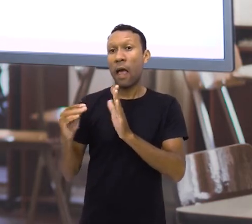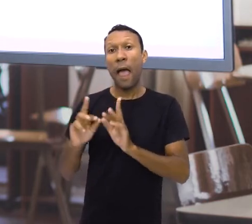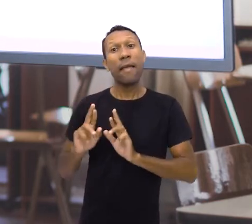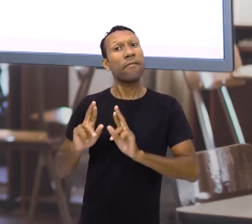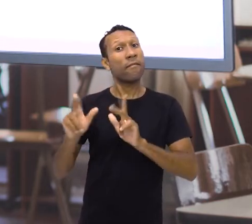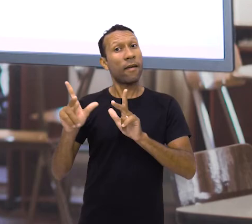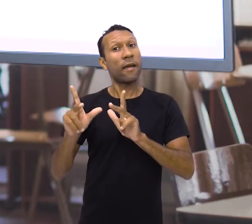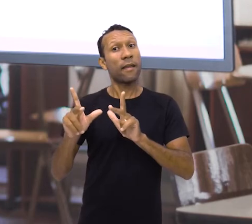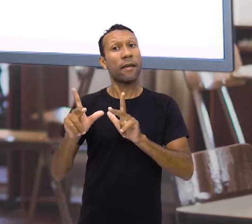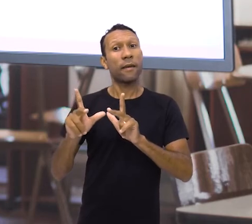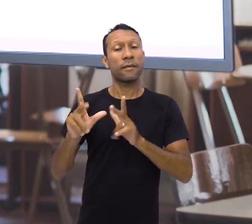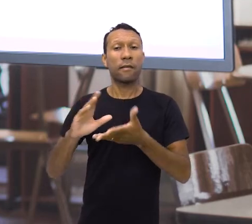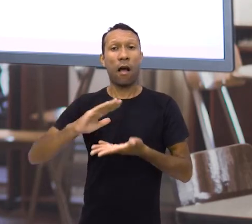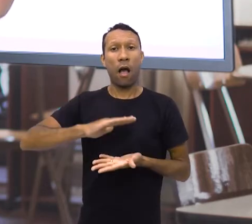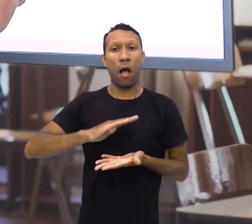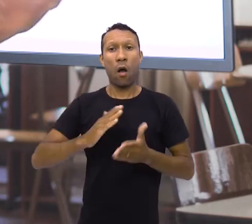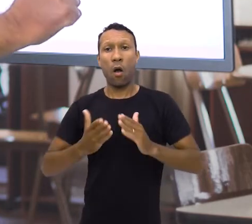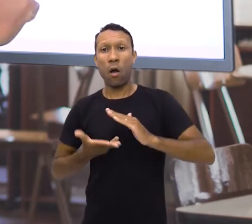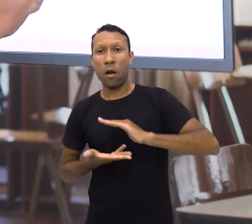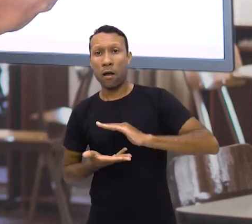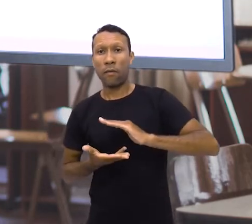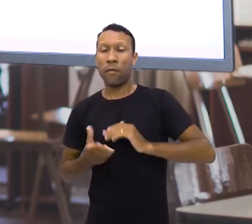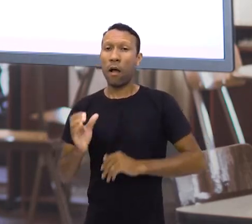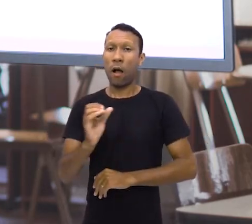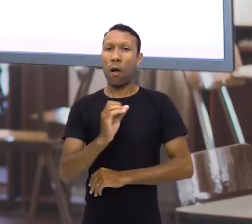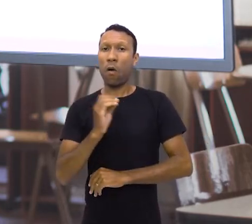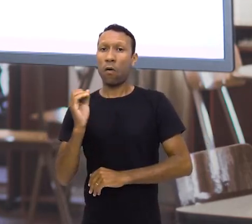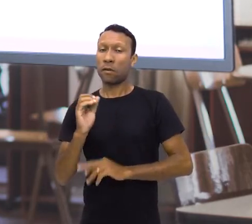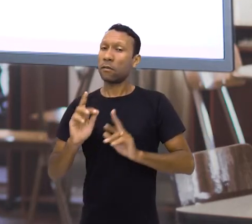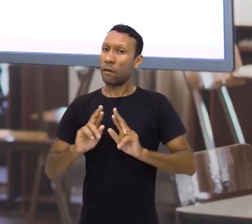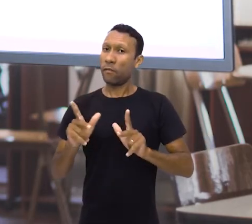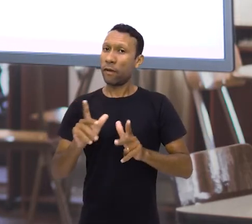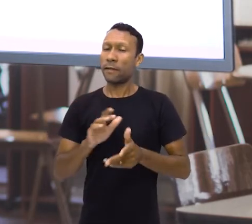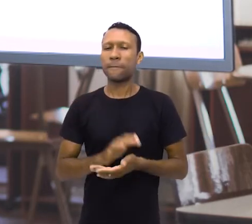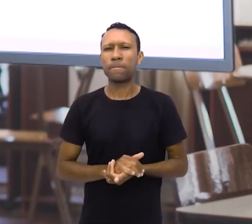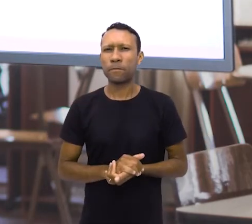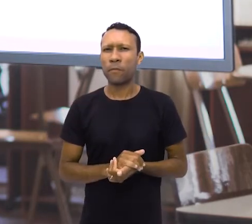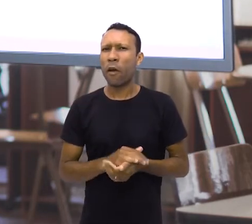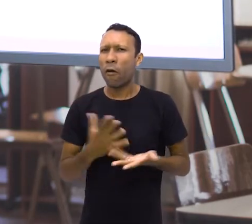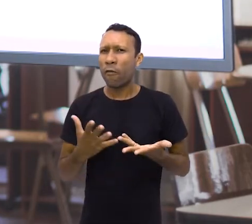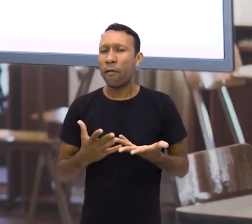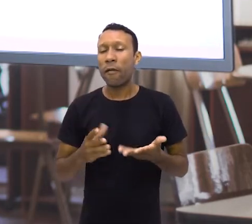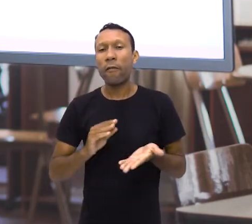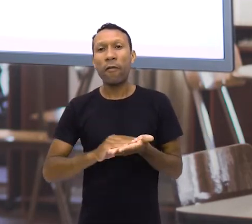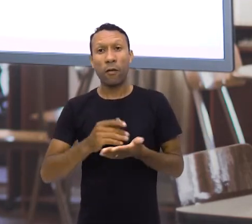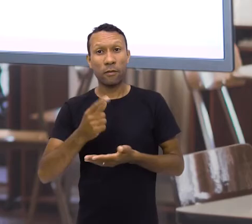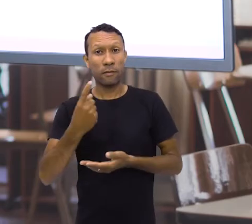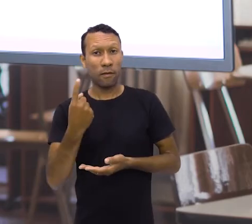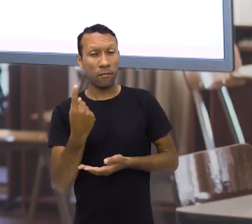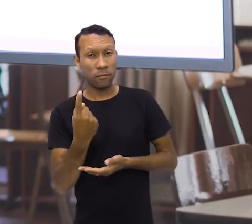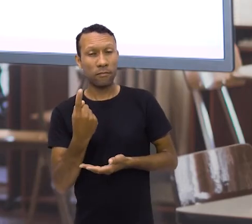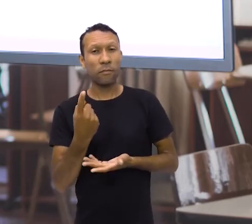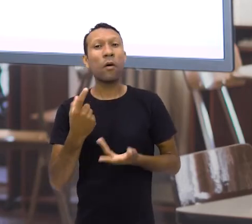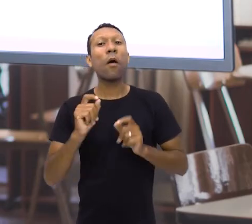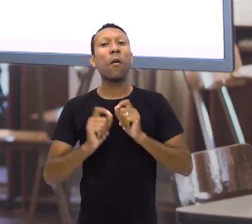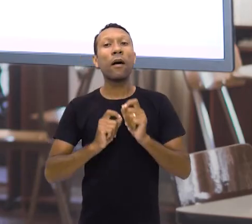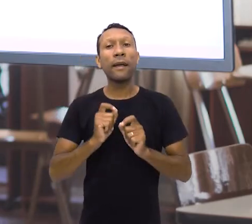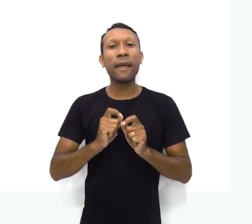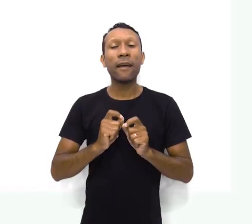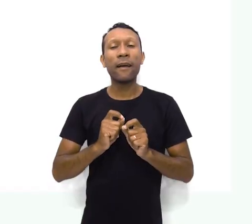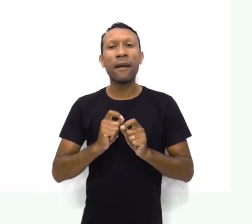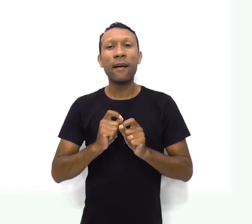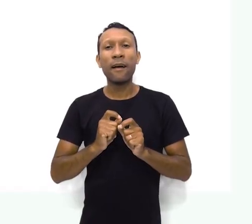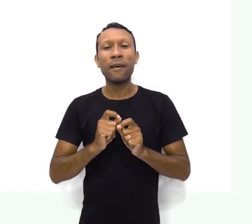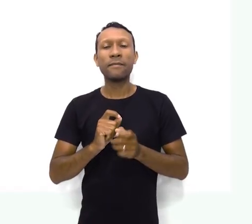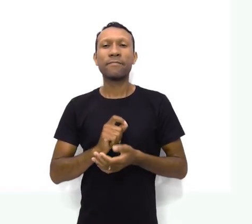né? A rotação e a reflexão. Falta um tipo, que a gente vai ver agora, que é a translação.